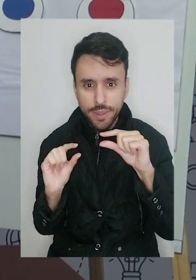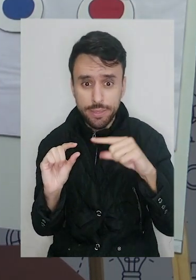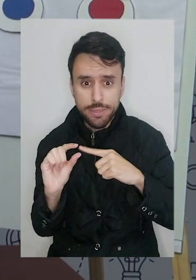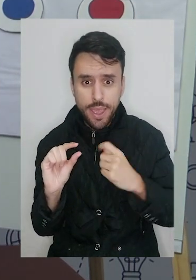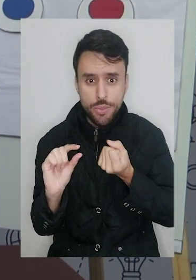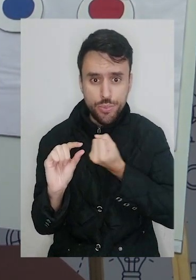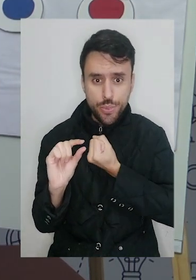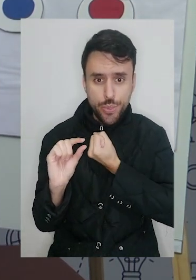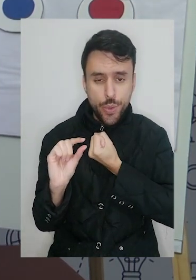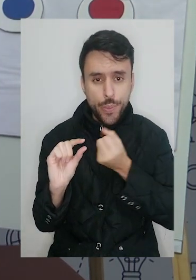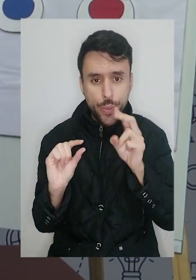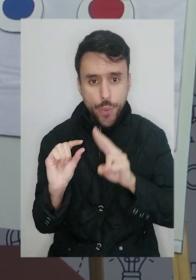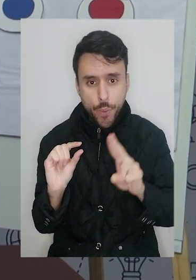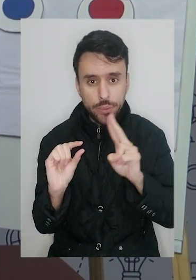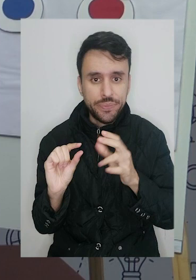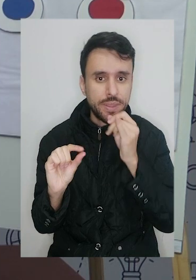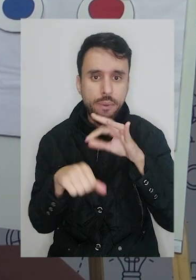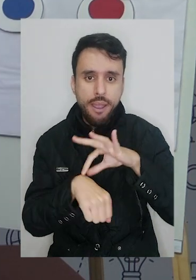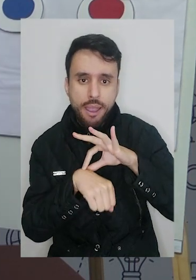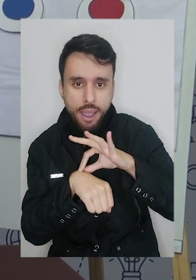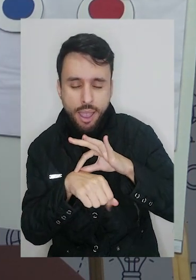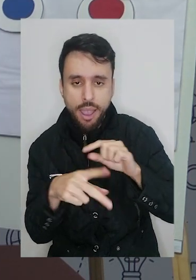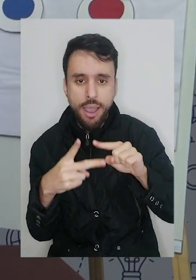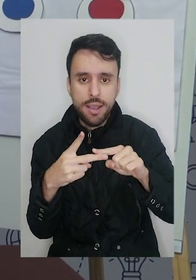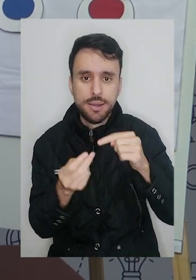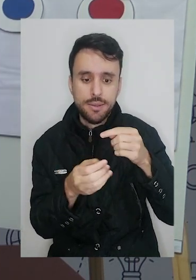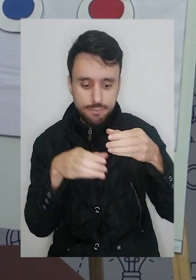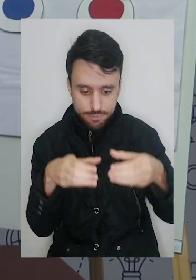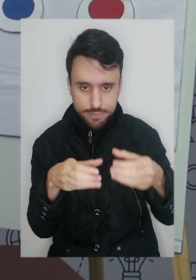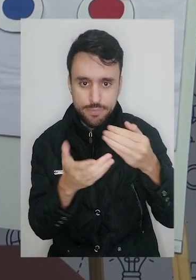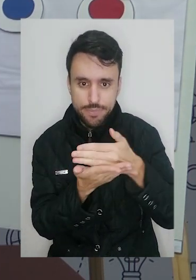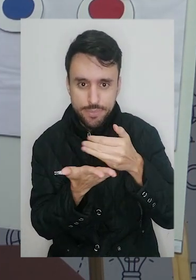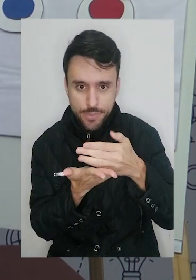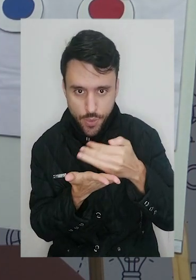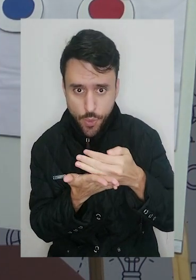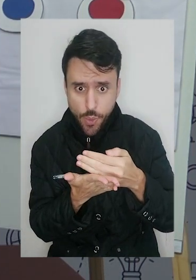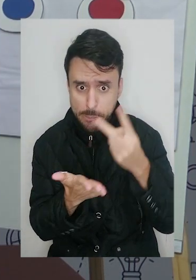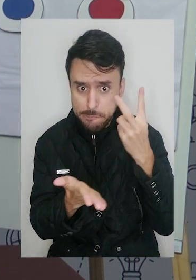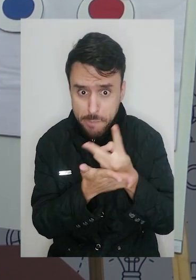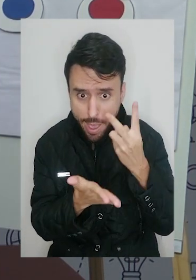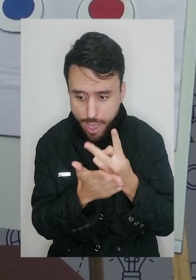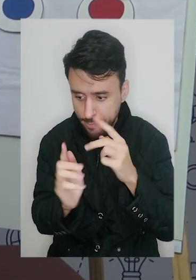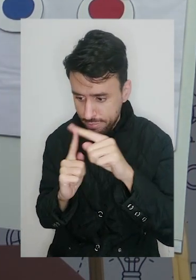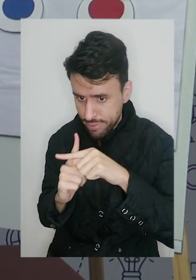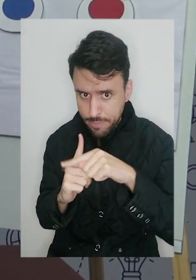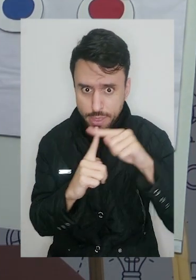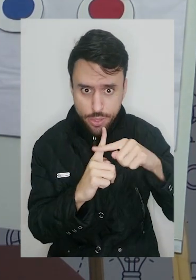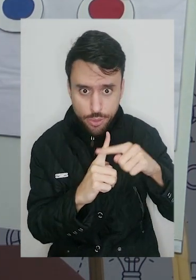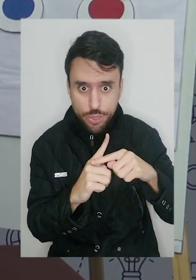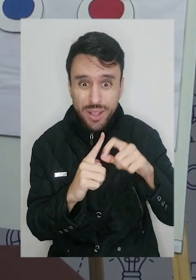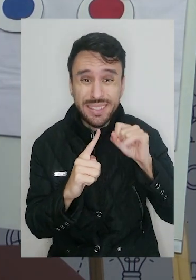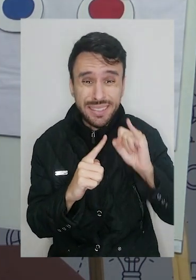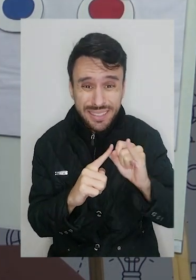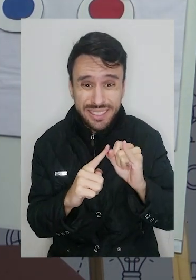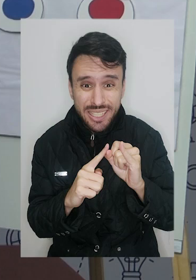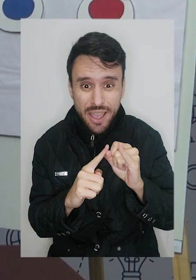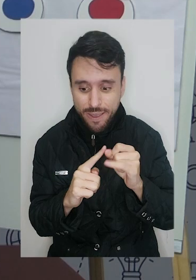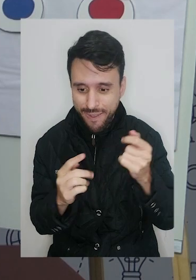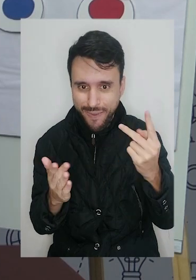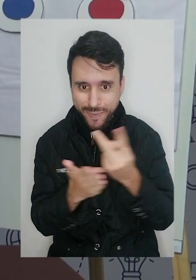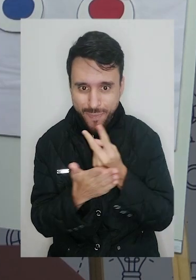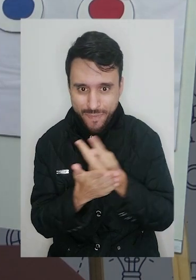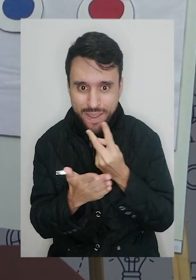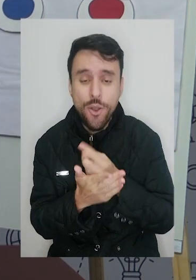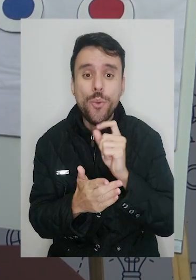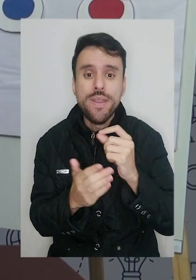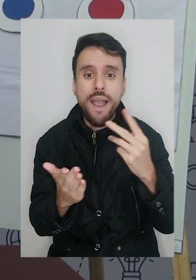Aqui uma carne, assar um bolo, nem todos são na mesma temperatura, porque pode queimar ou não assar